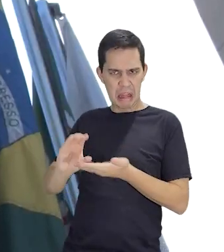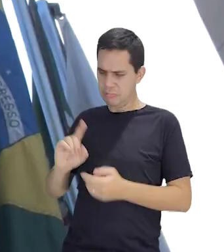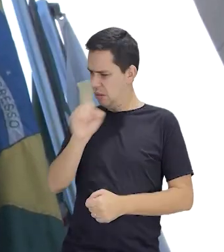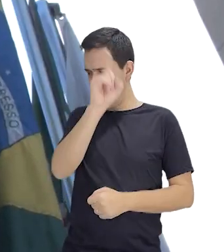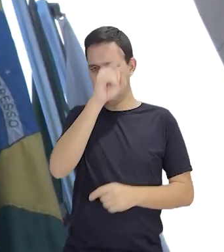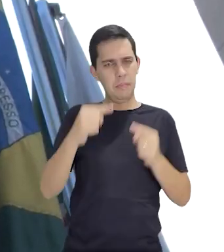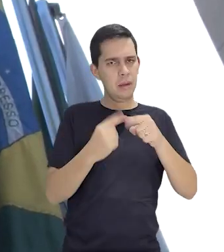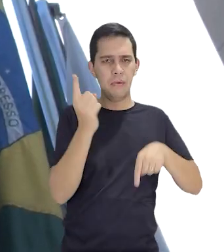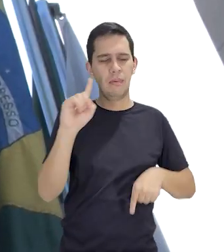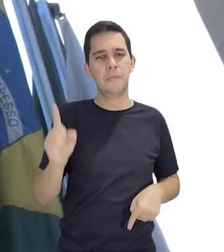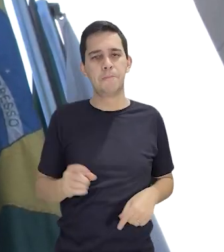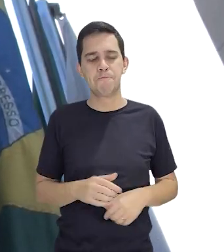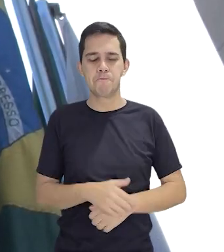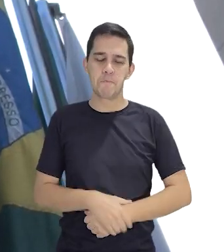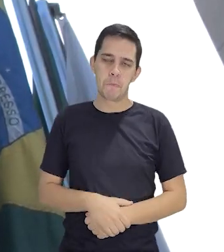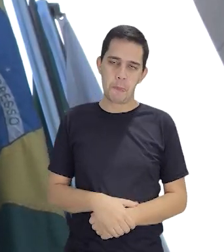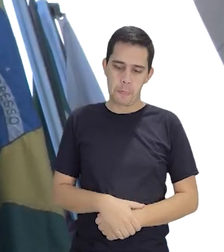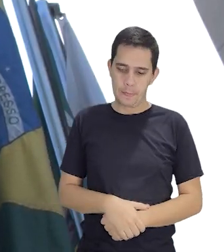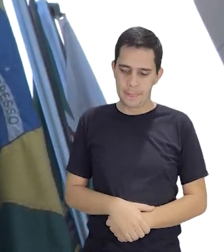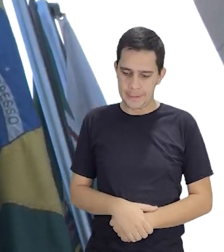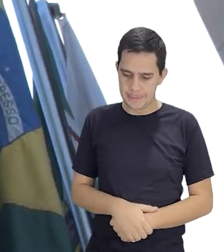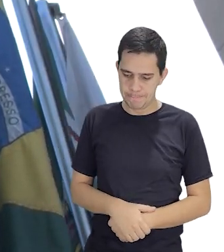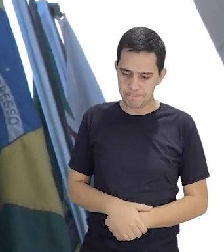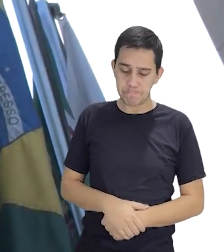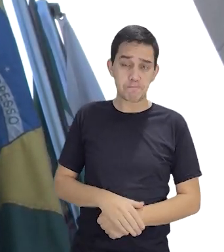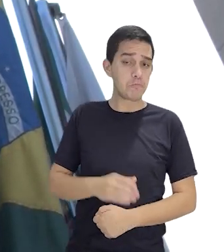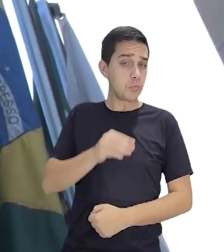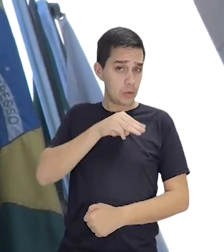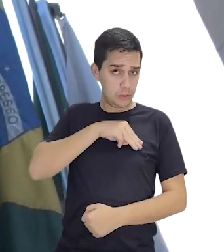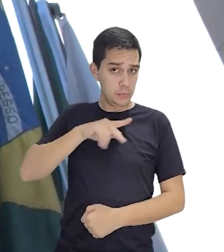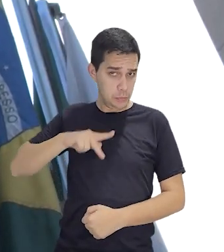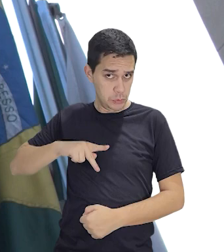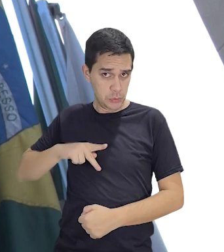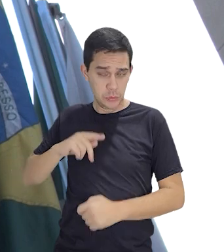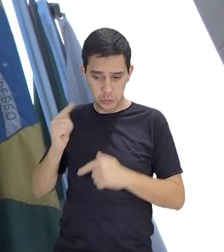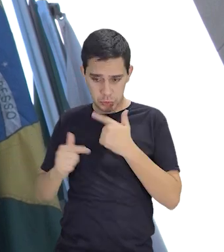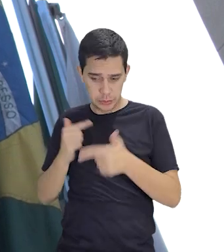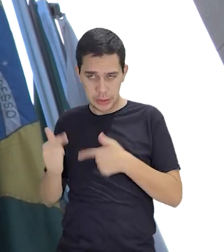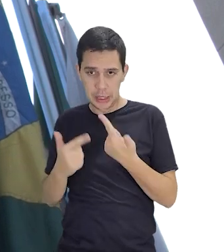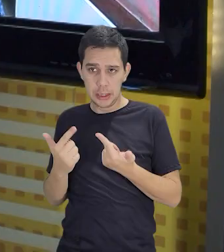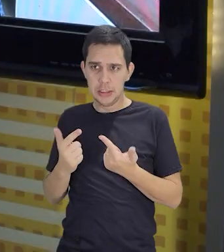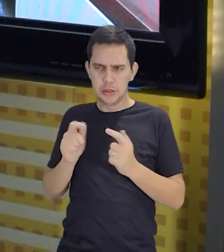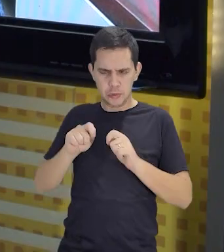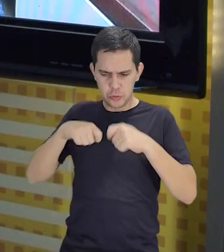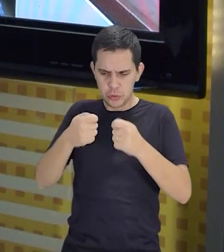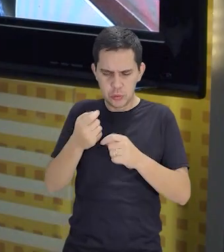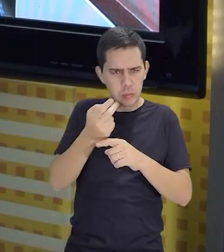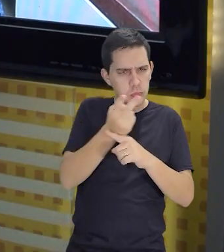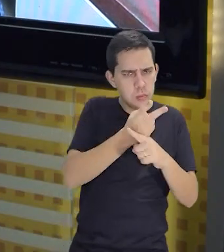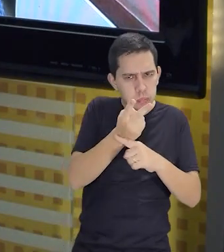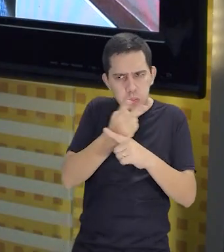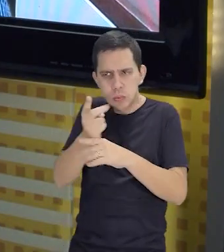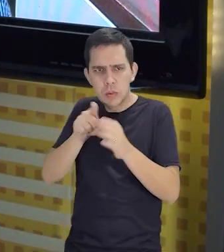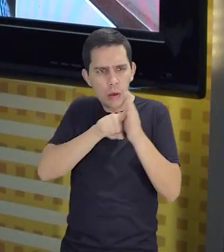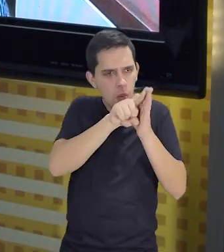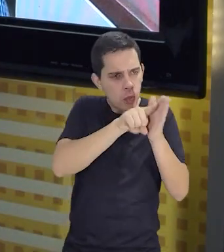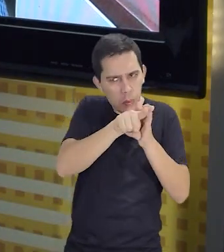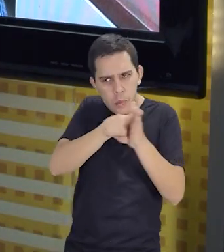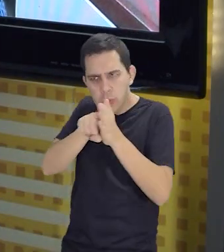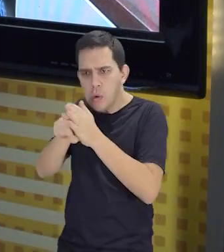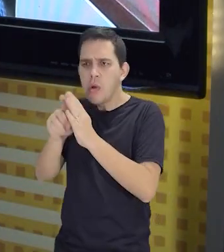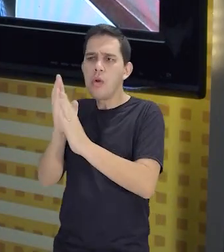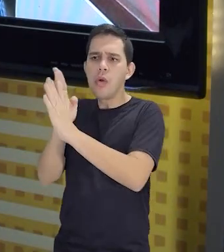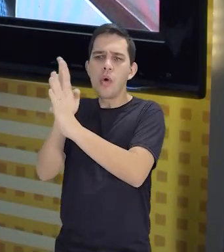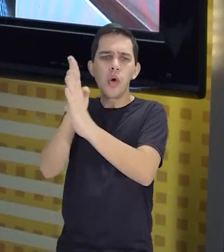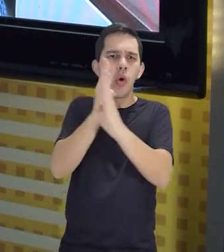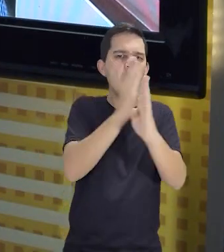grande força-tarefa do Ministério Público do Trabalho e da Superintendência Regional do Trabalho e Emprego tem ajudado a aumentar o número de